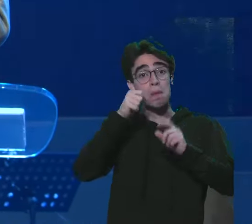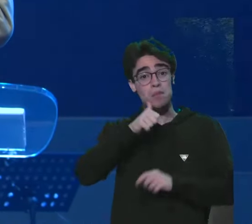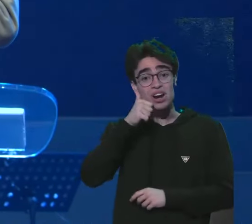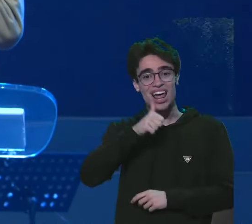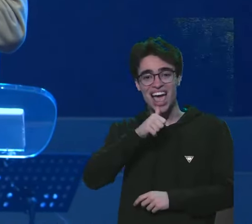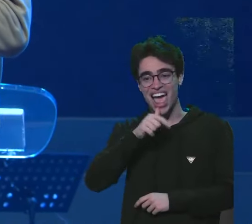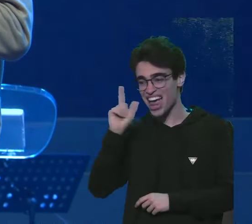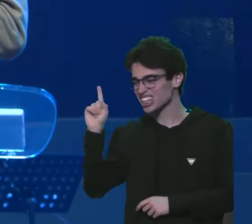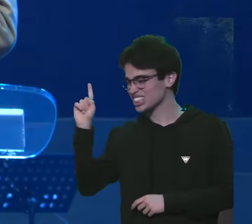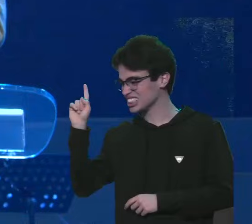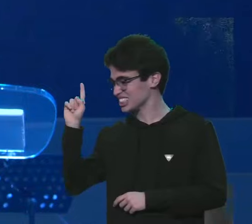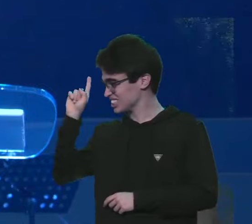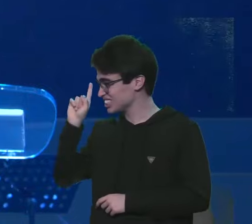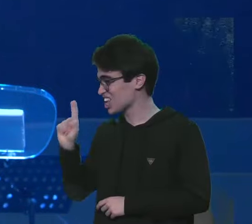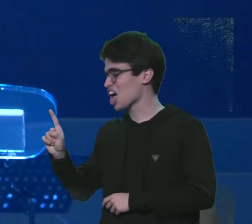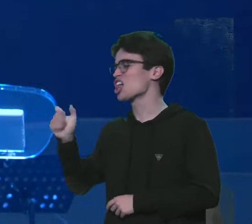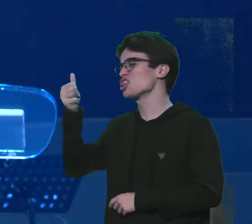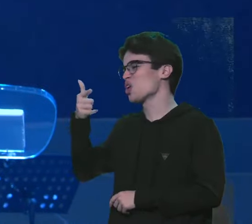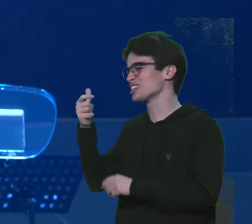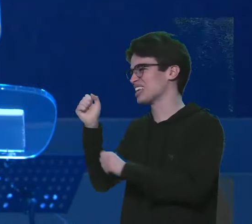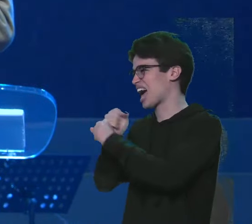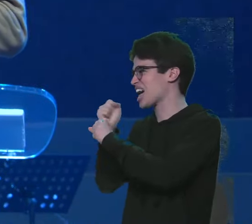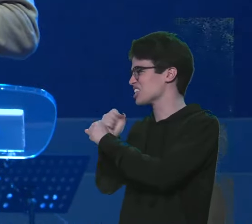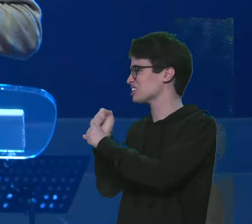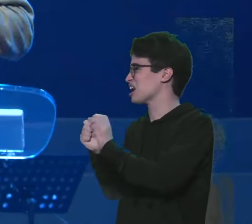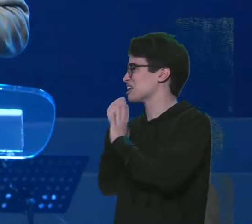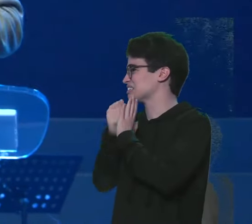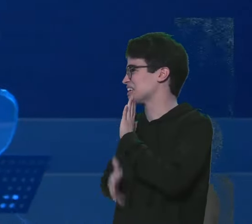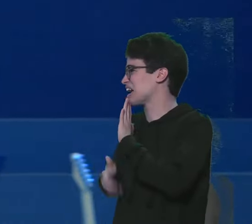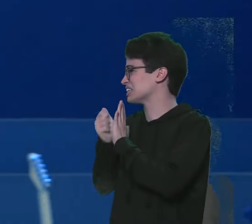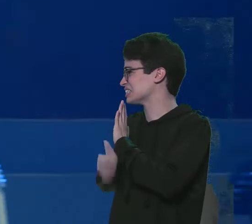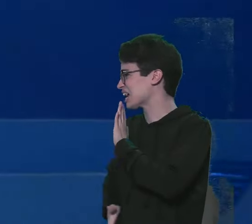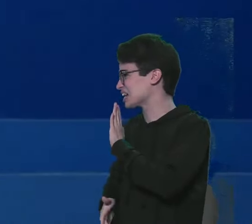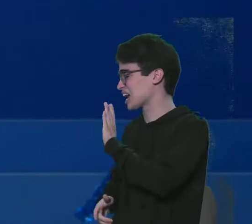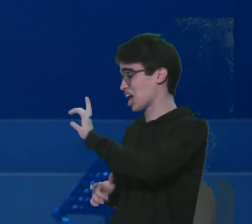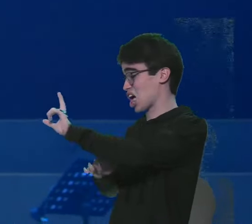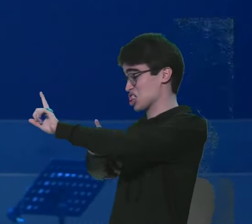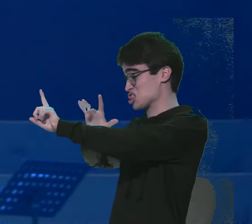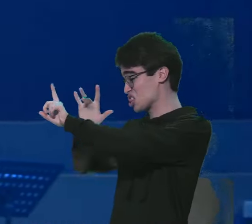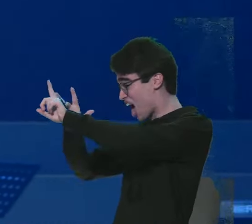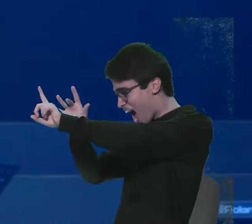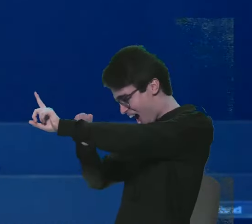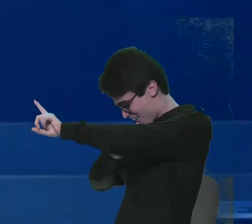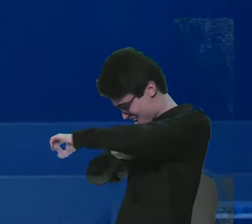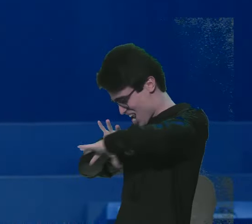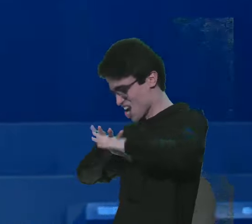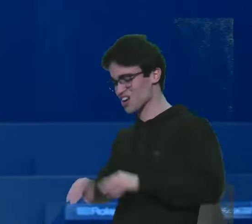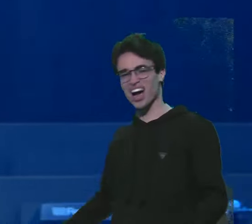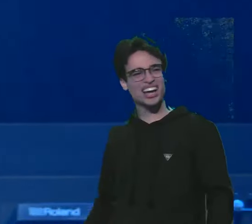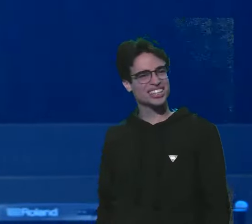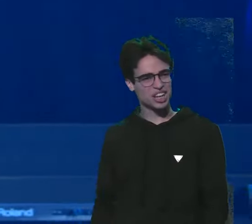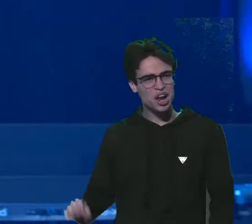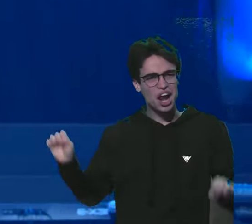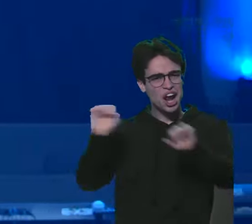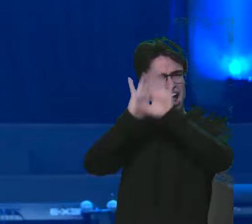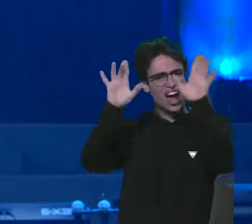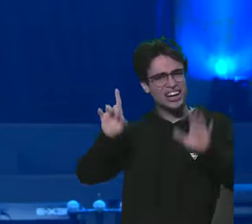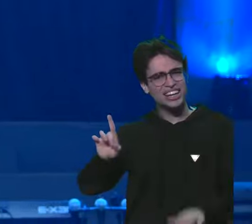de sangue e bastou encostar em Jesus. E ela saiu dali curada. Você pode dar um glória a